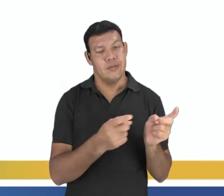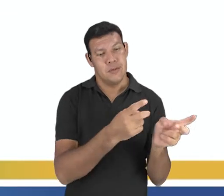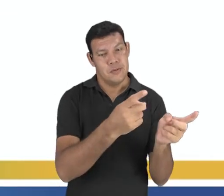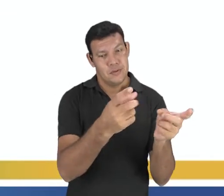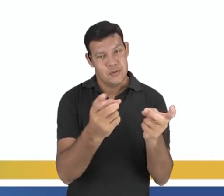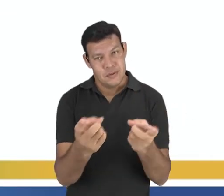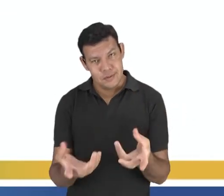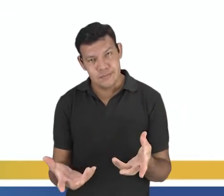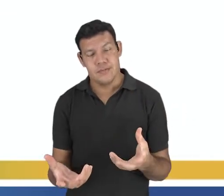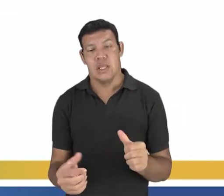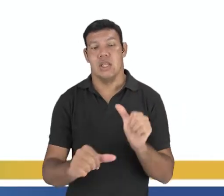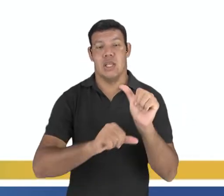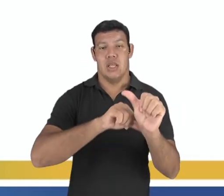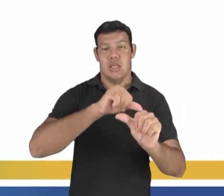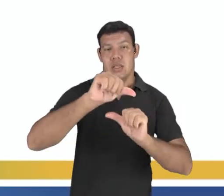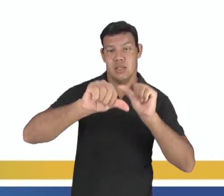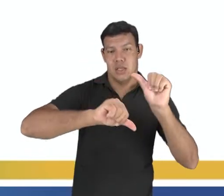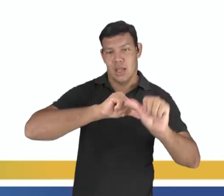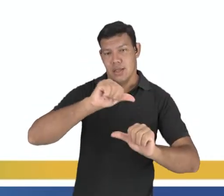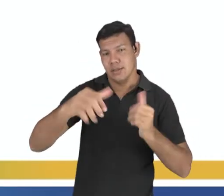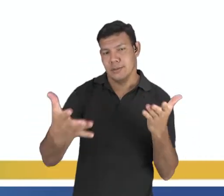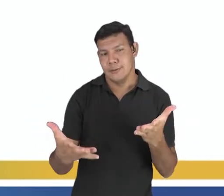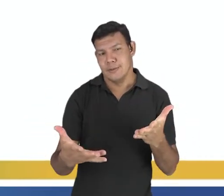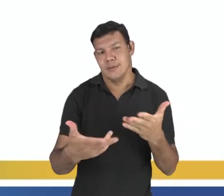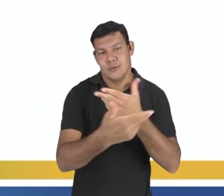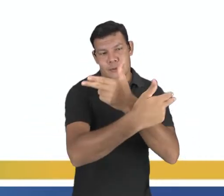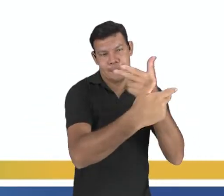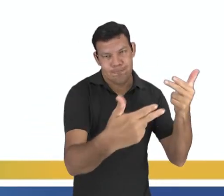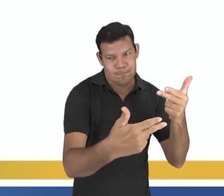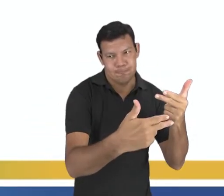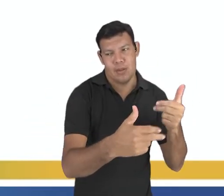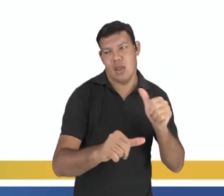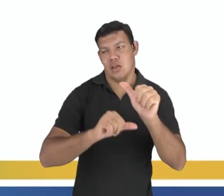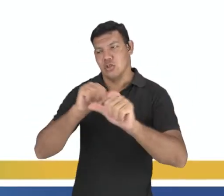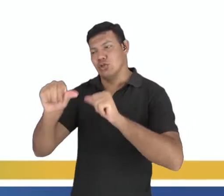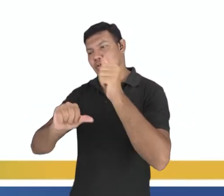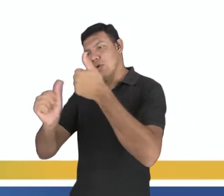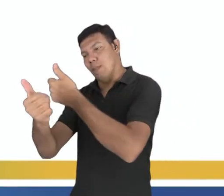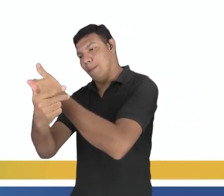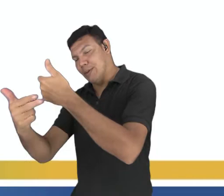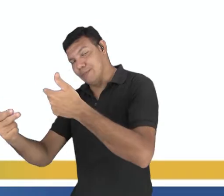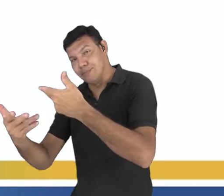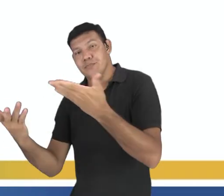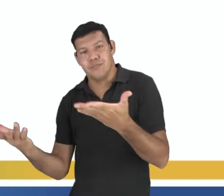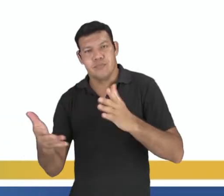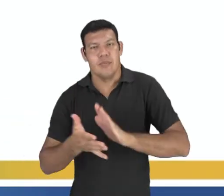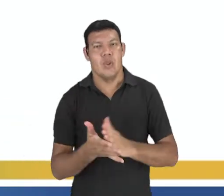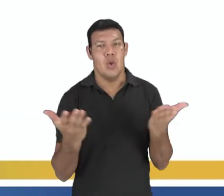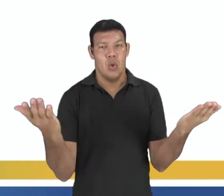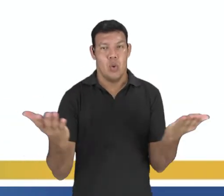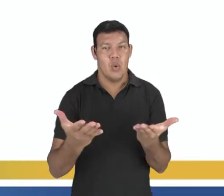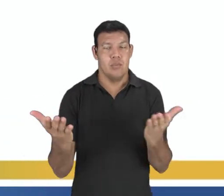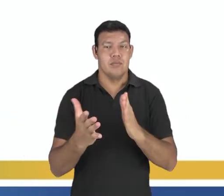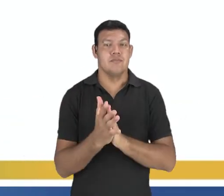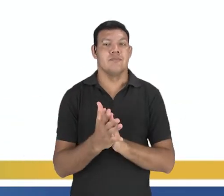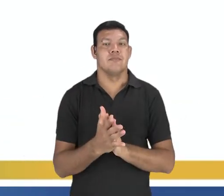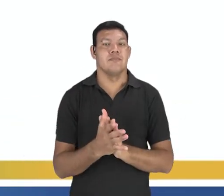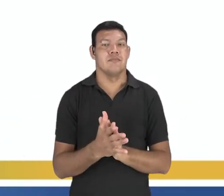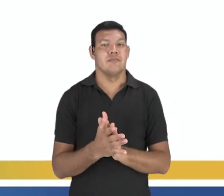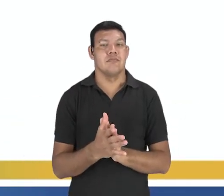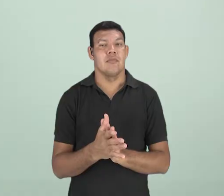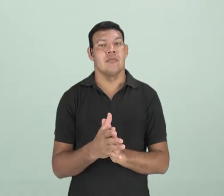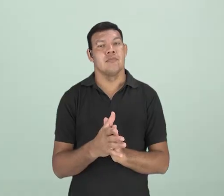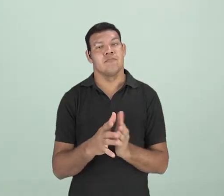trocar produtos ou trocar uma determinada coisa pela outra. É claro que, atualmente, por exemplo, a gente